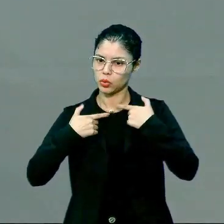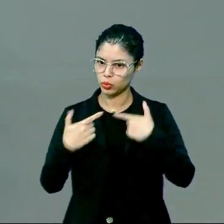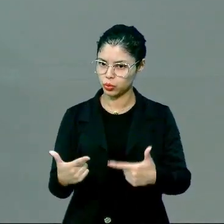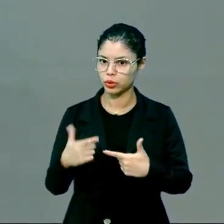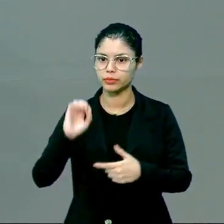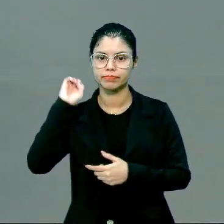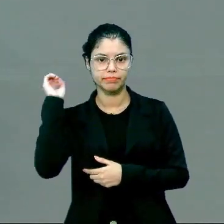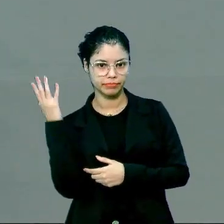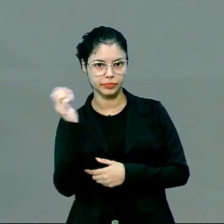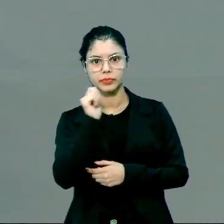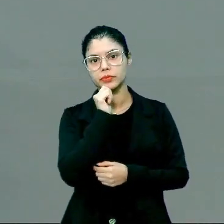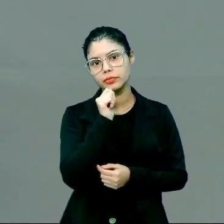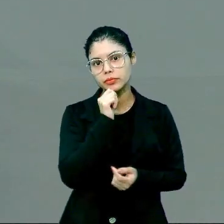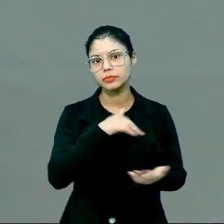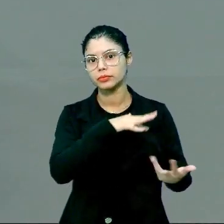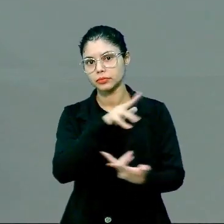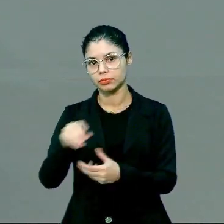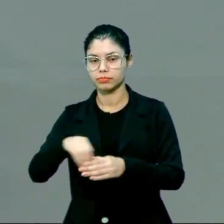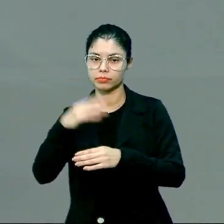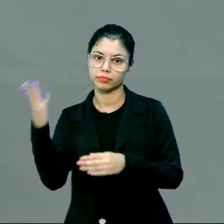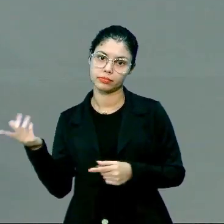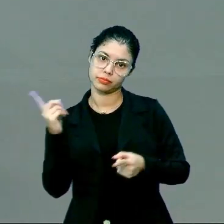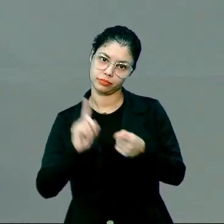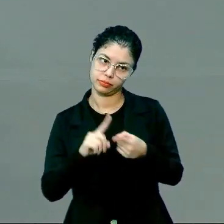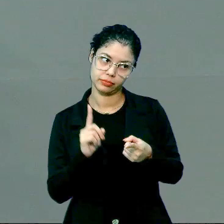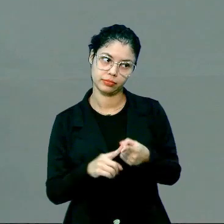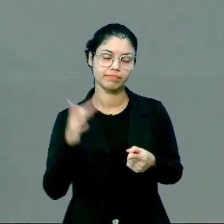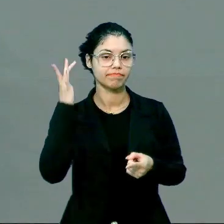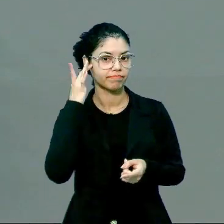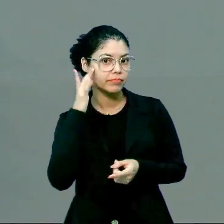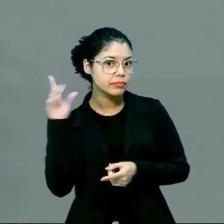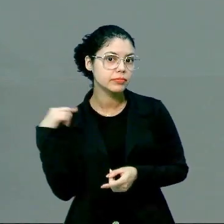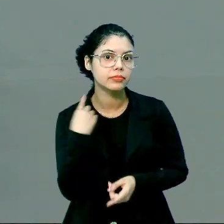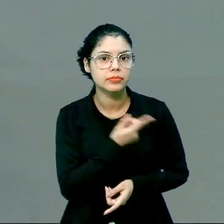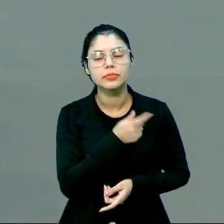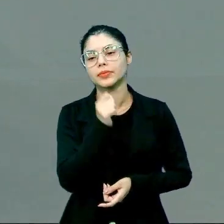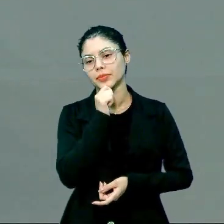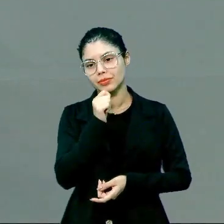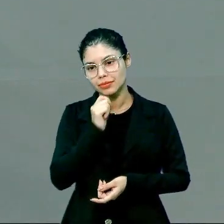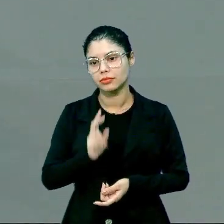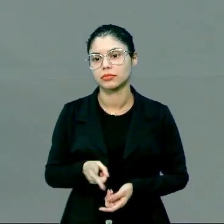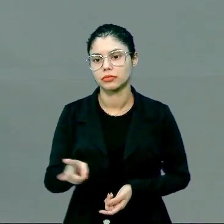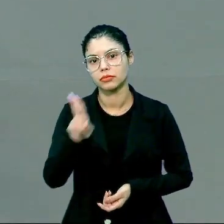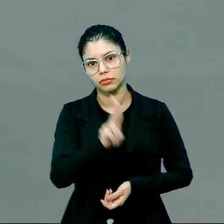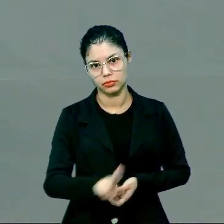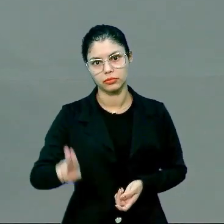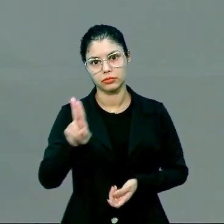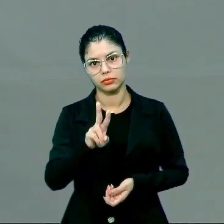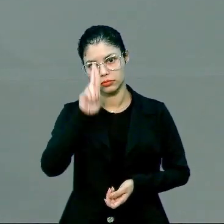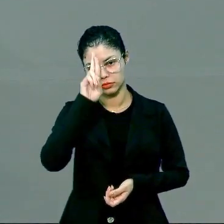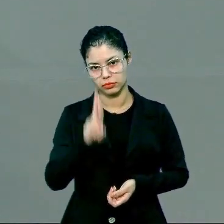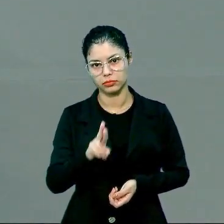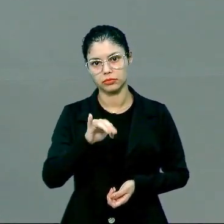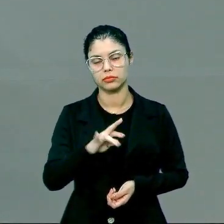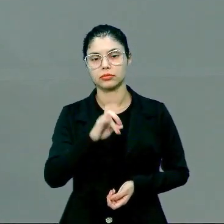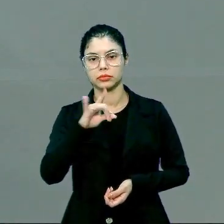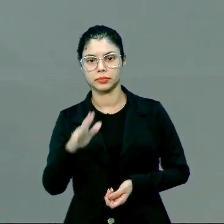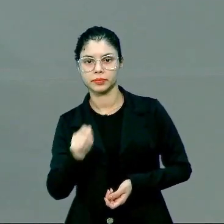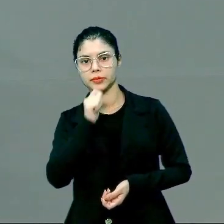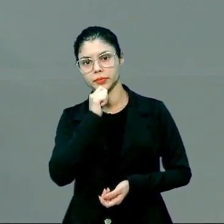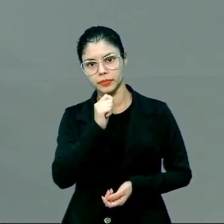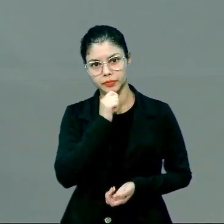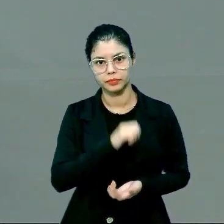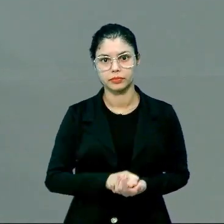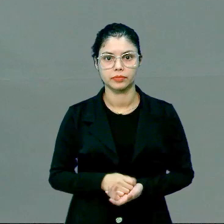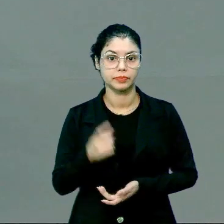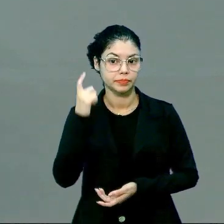que estão acontecendo aí pelo mundo afora, porque ele acha que nós ainda continuamos utilizando a razão instrumental ao invés de